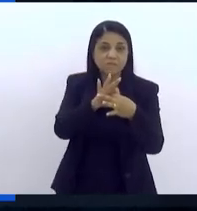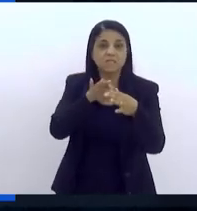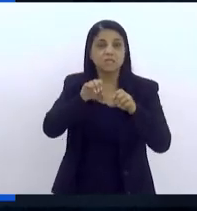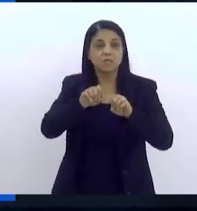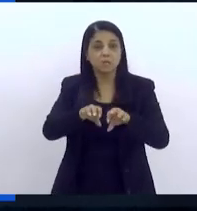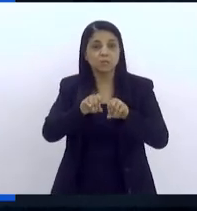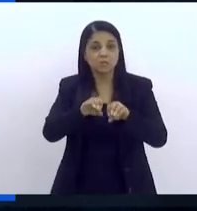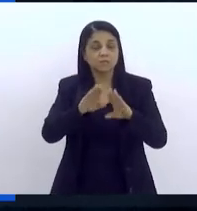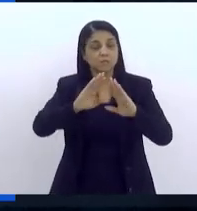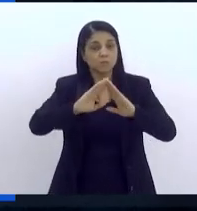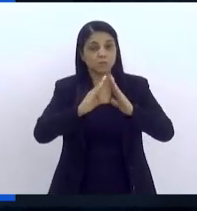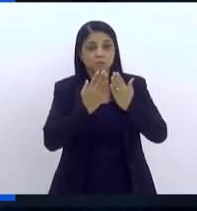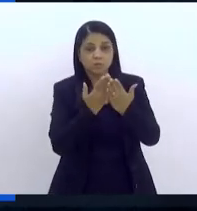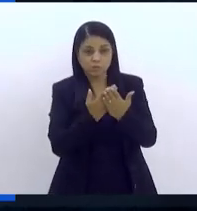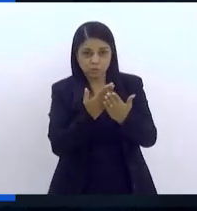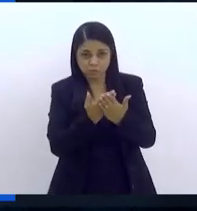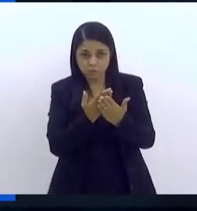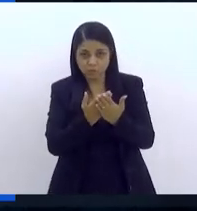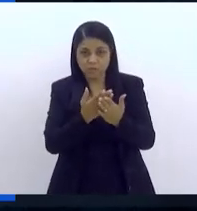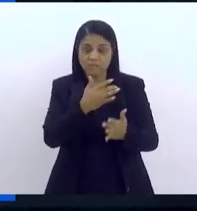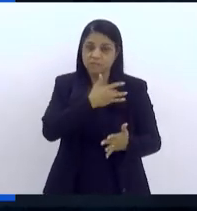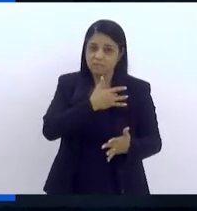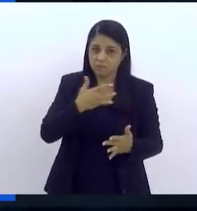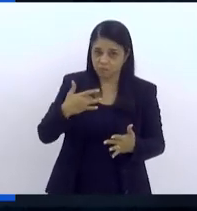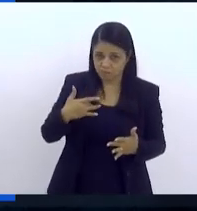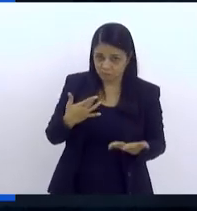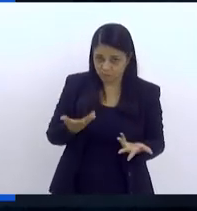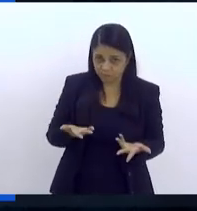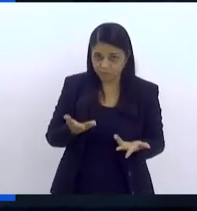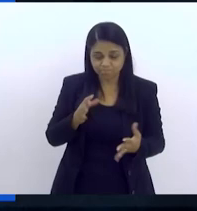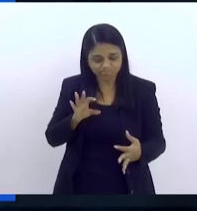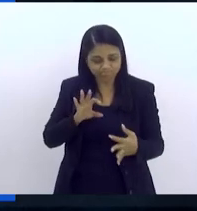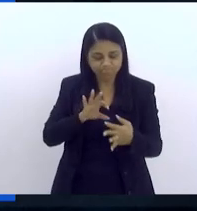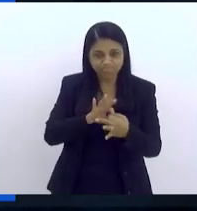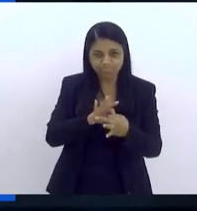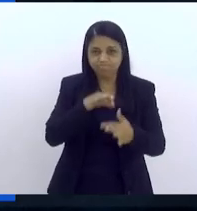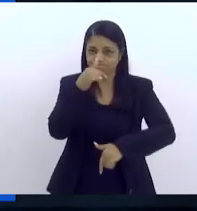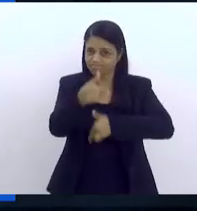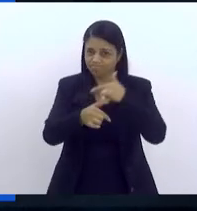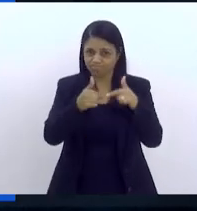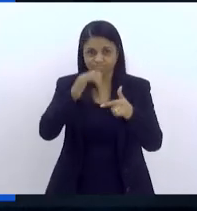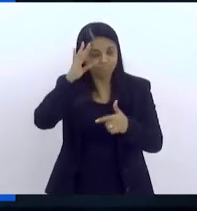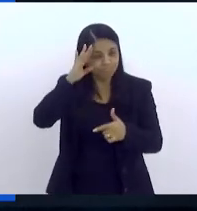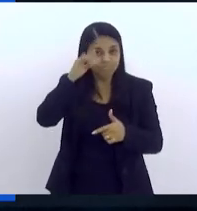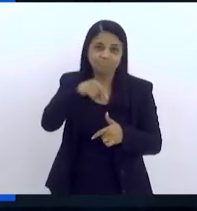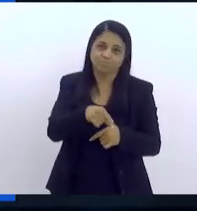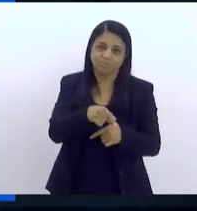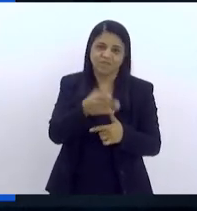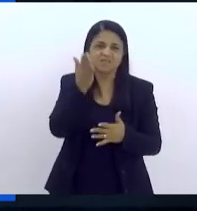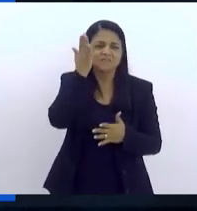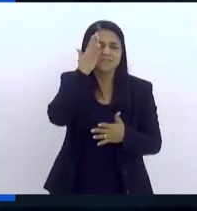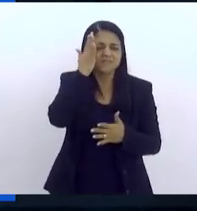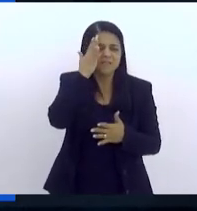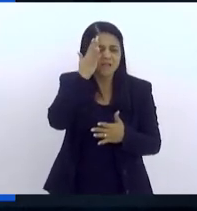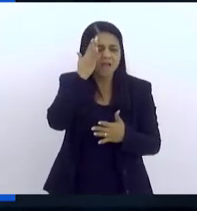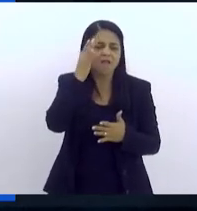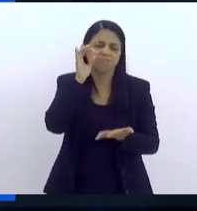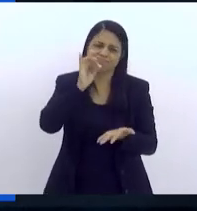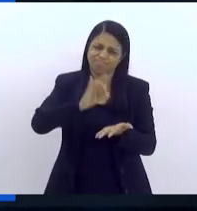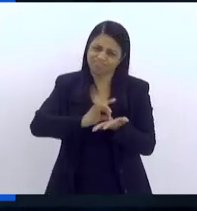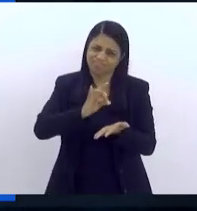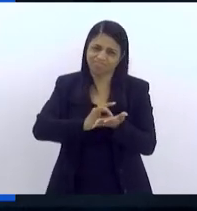escola né e saúde né porque porque a gente sabe qual é a realidade da escola pública